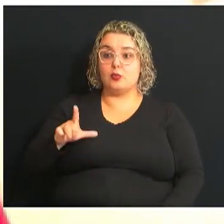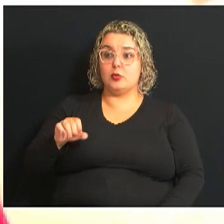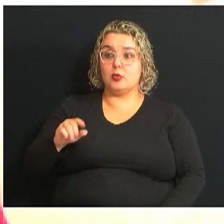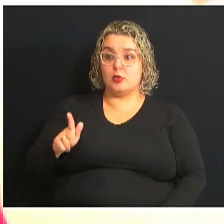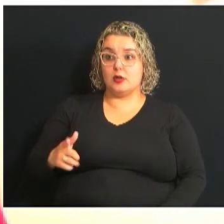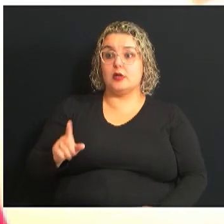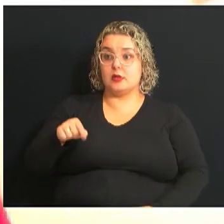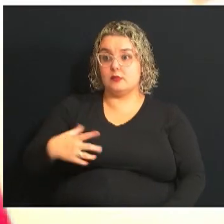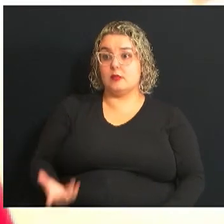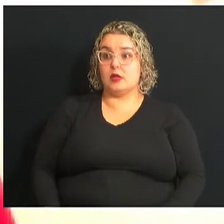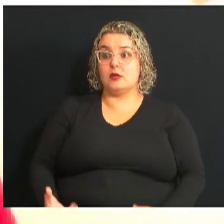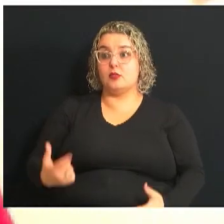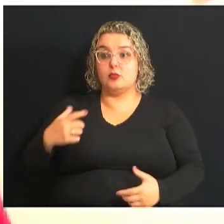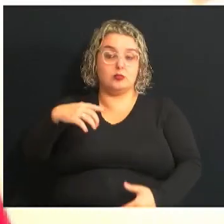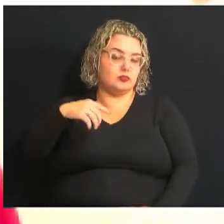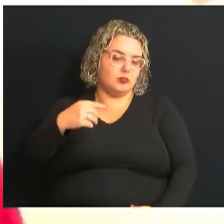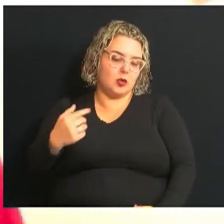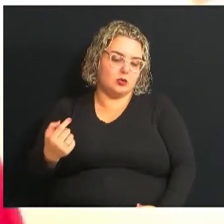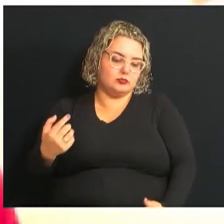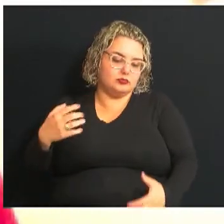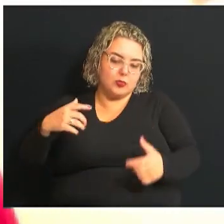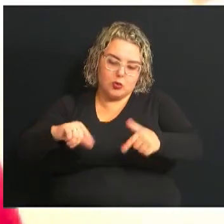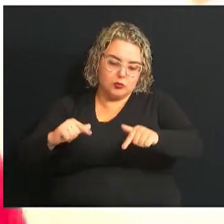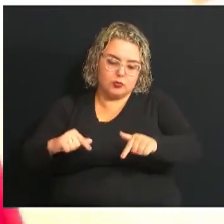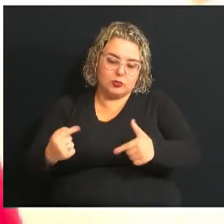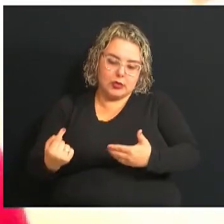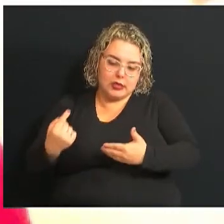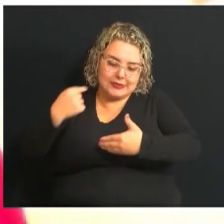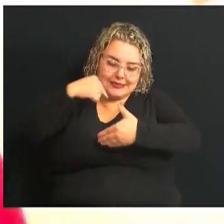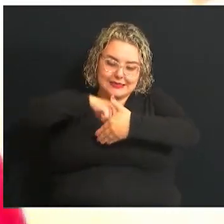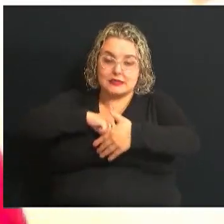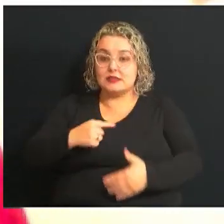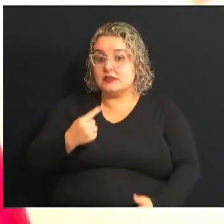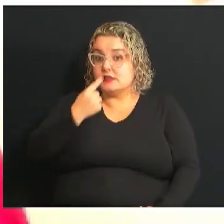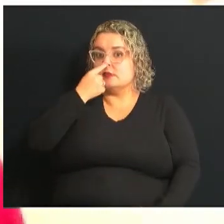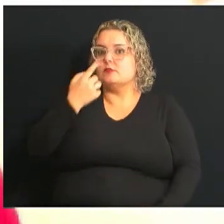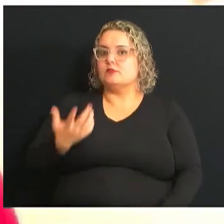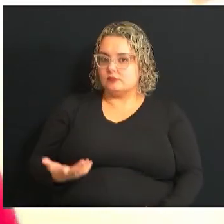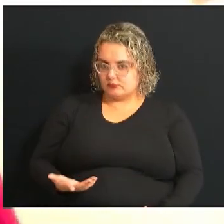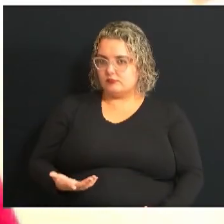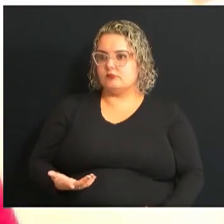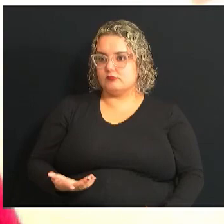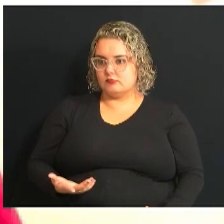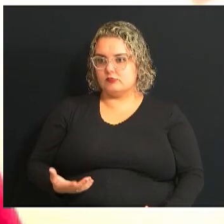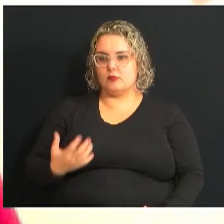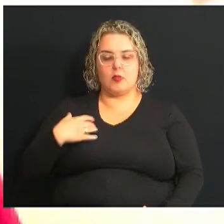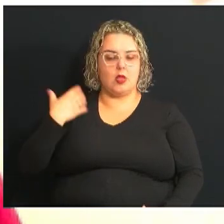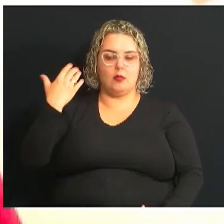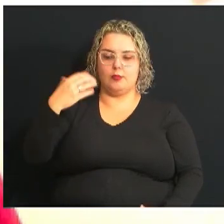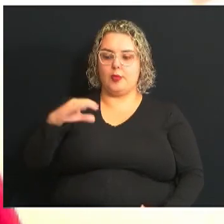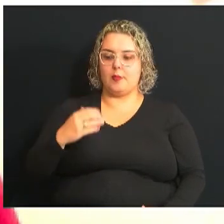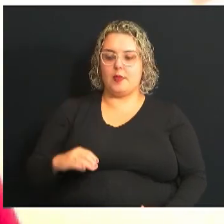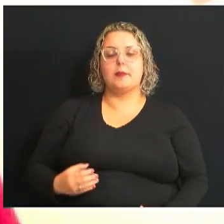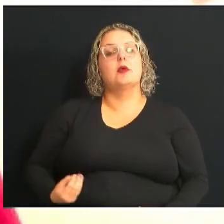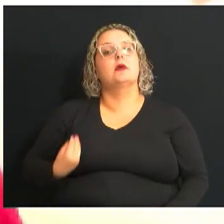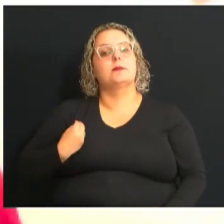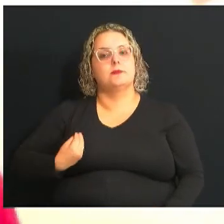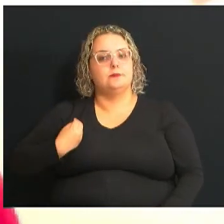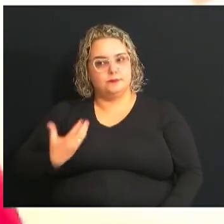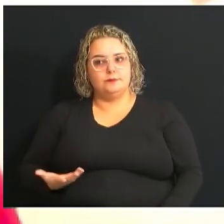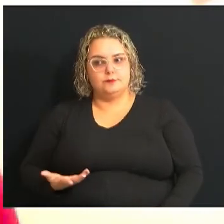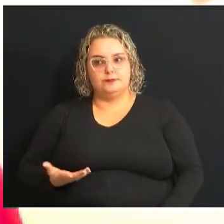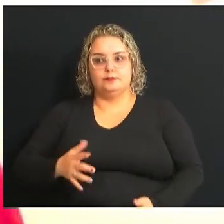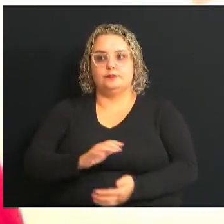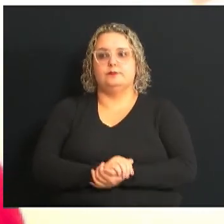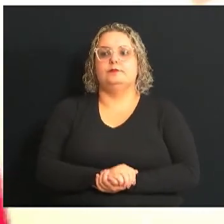muito íntimo, né? Mas um espaço muito verdadeiro, assim, que eu colocava ali o que eu estava sentindo, o que eu estava vivendo,